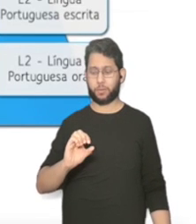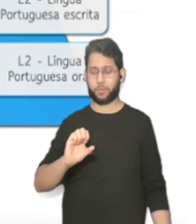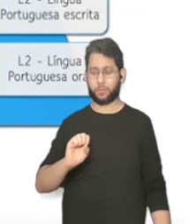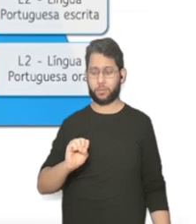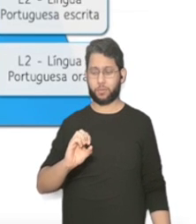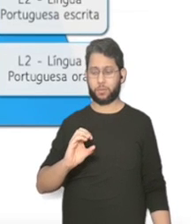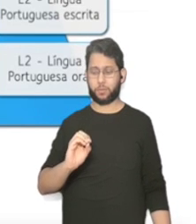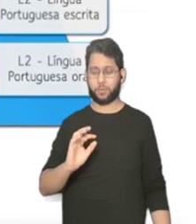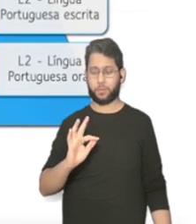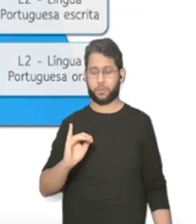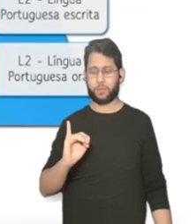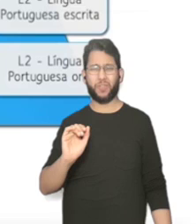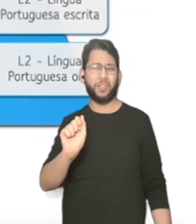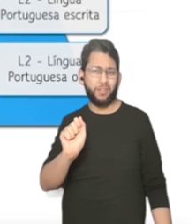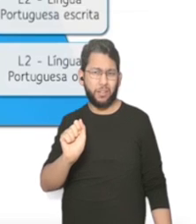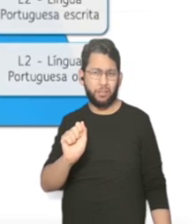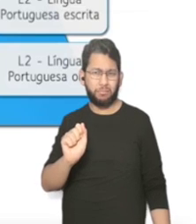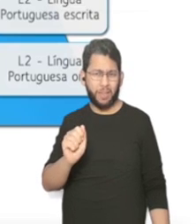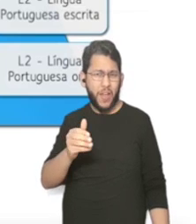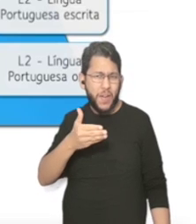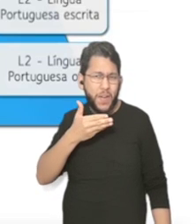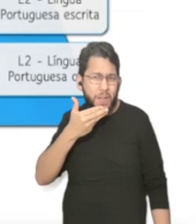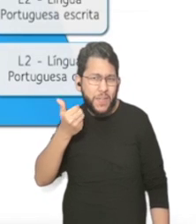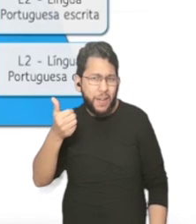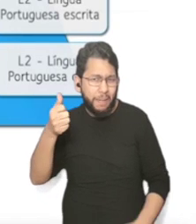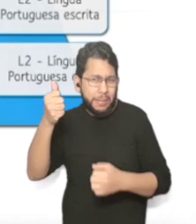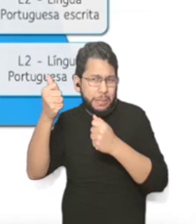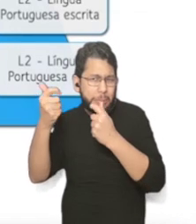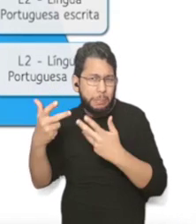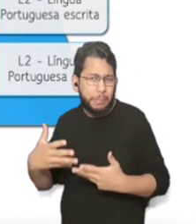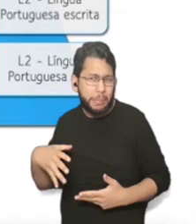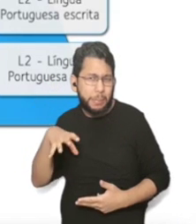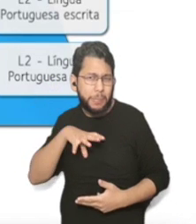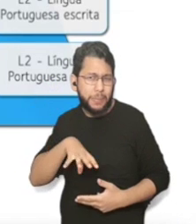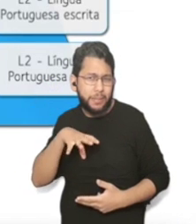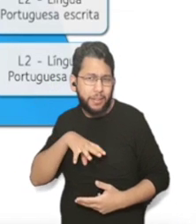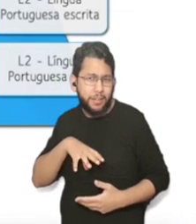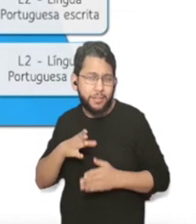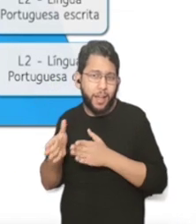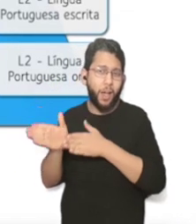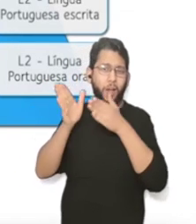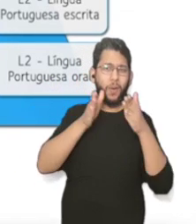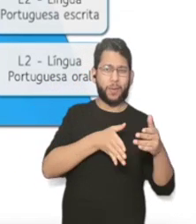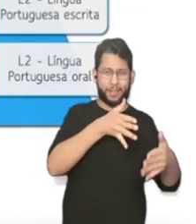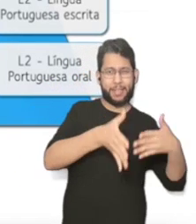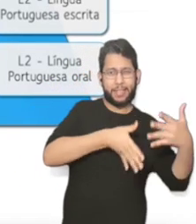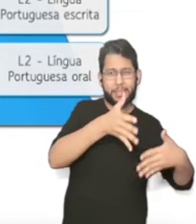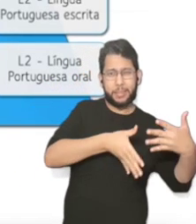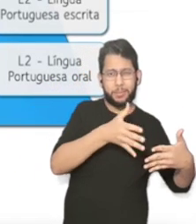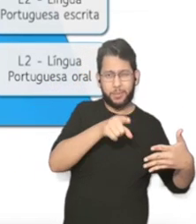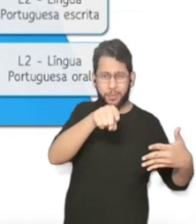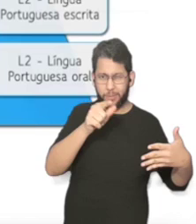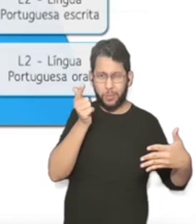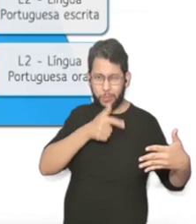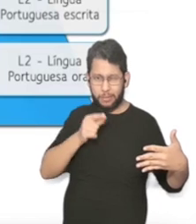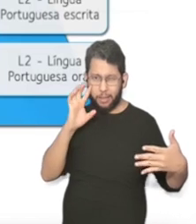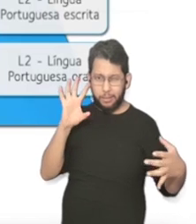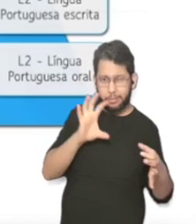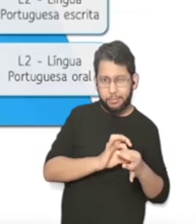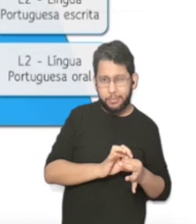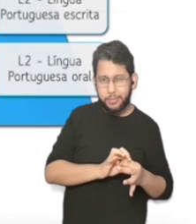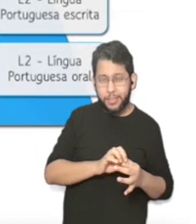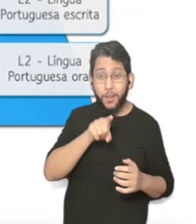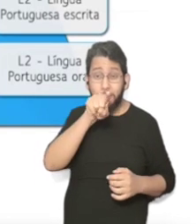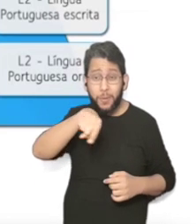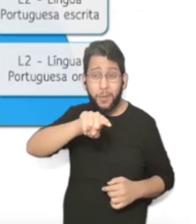filosofia com vocês, e sem ter a primeira língua constituída, sem que vocês soubessem o que é filosofia em português, eu tentar explicar isso para vocês em